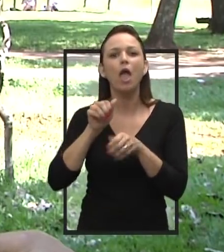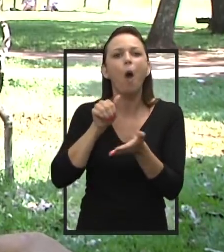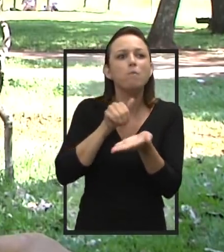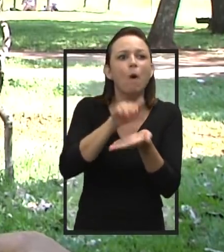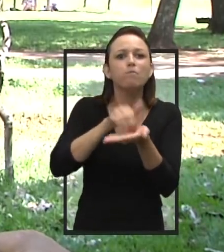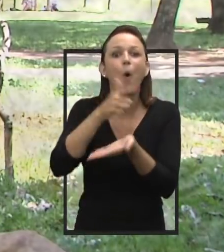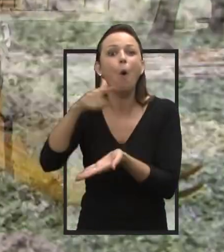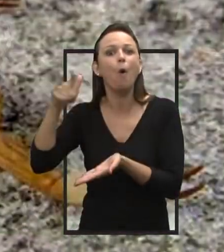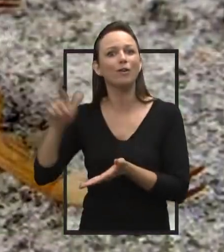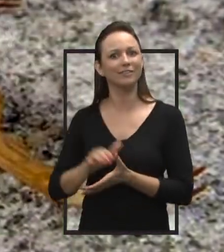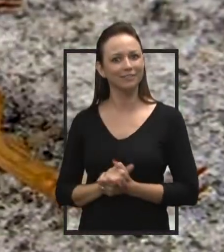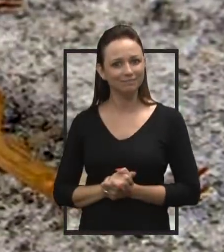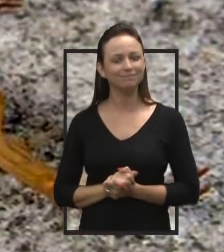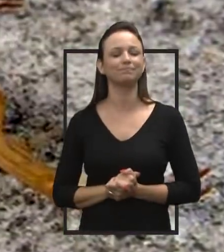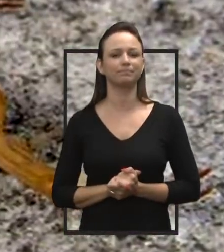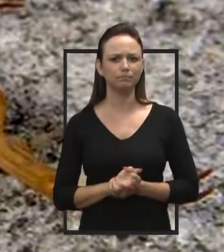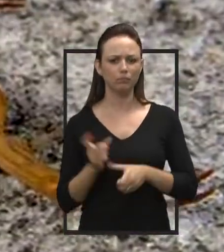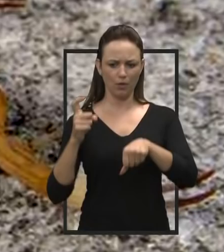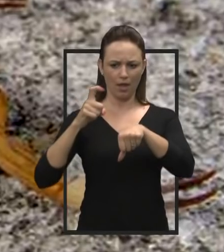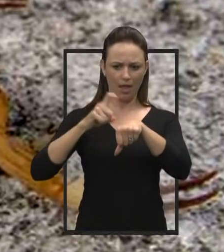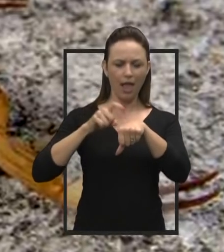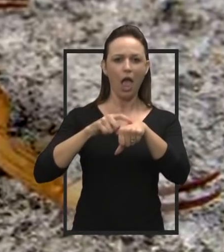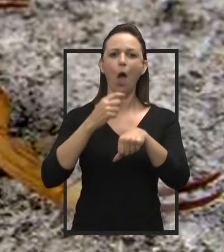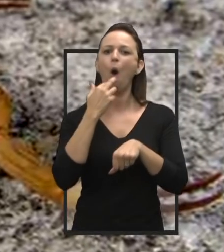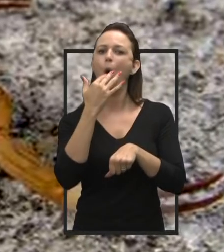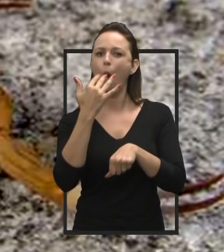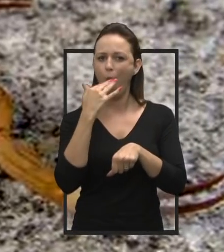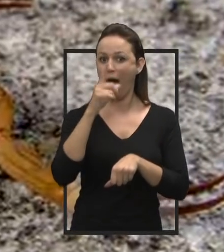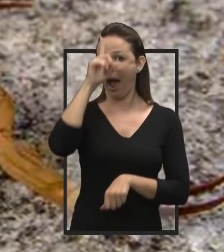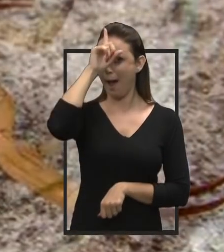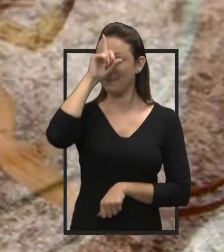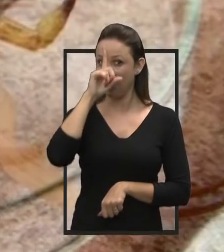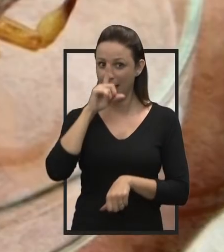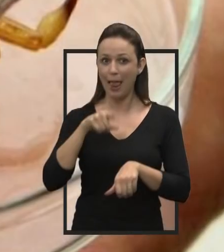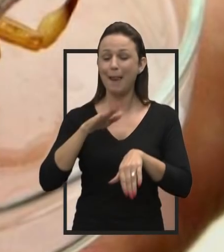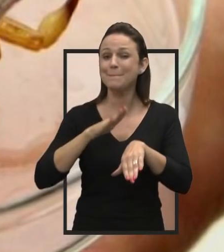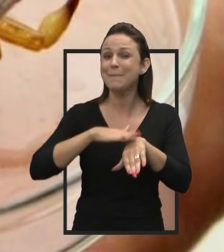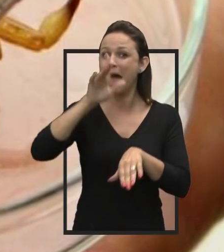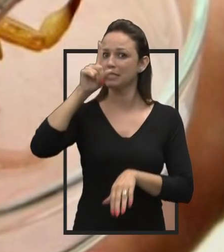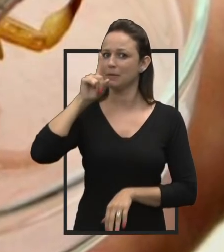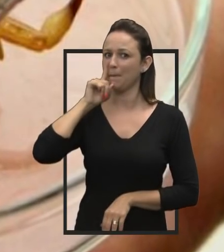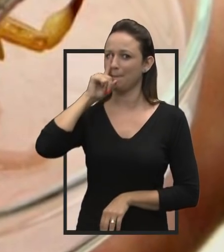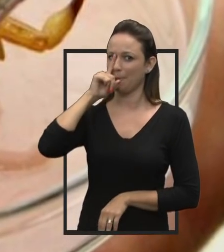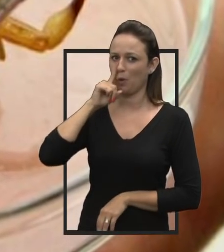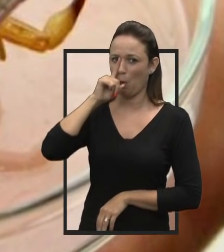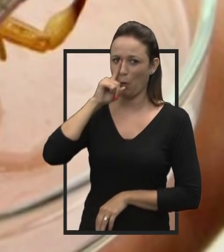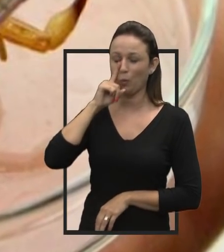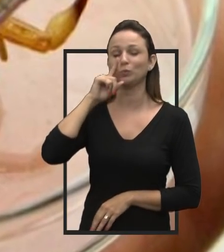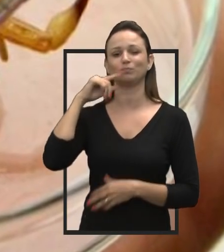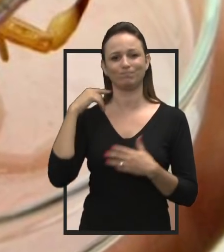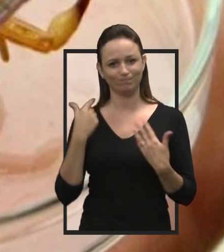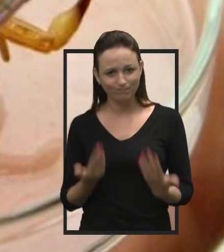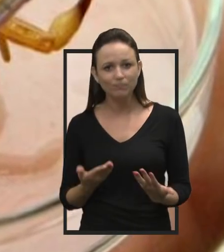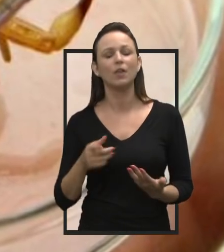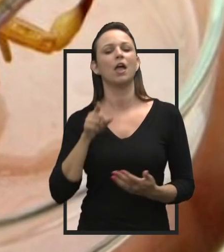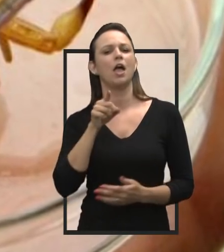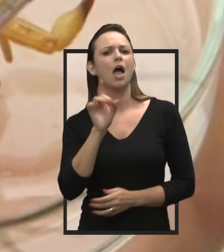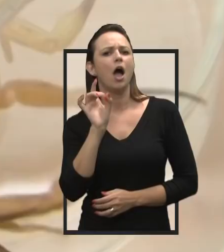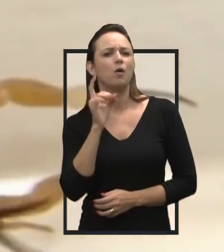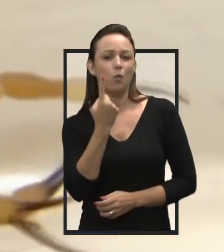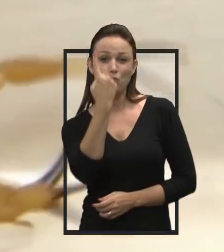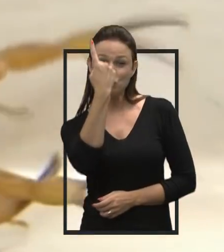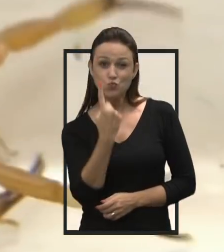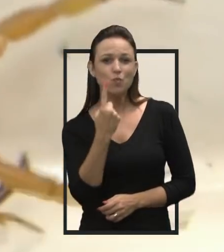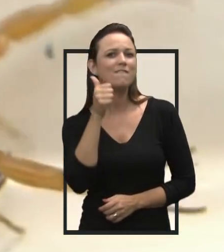espécies nativas. O escorpião de coloração amarela é considerado um dos mais perigosos. Além disso, uma